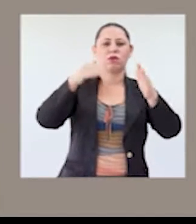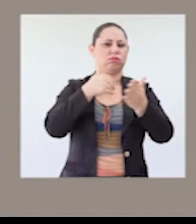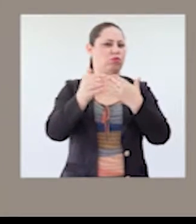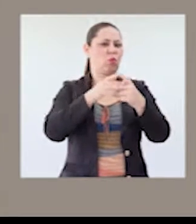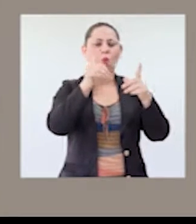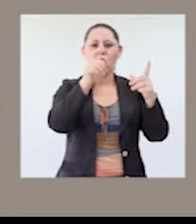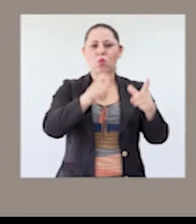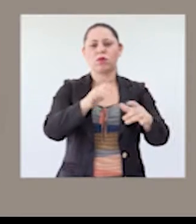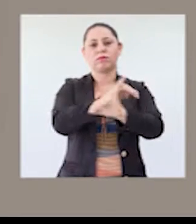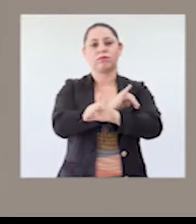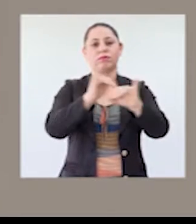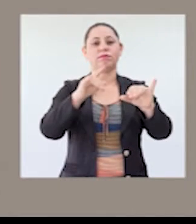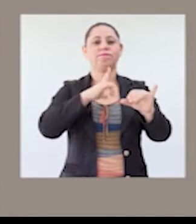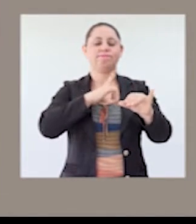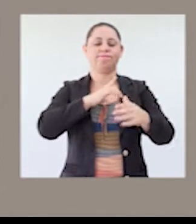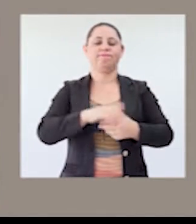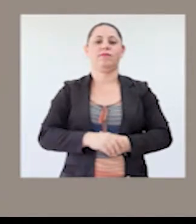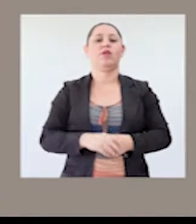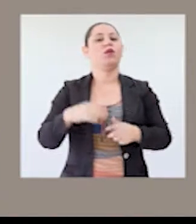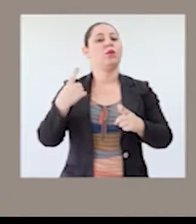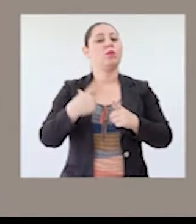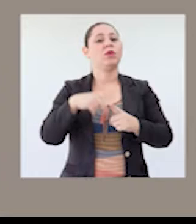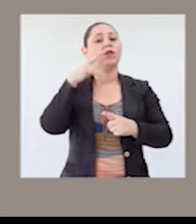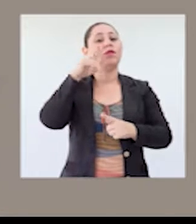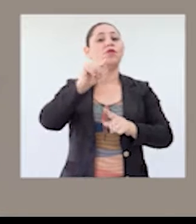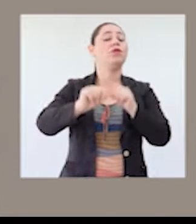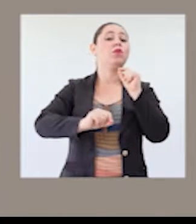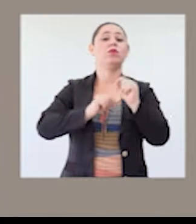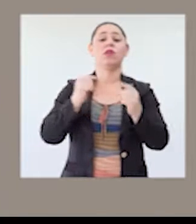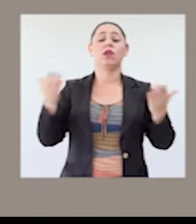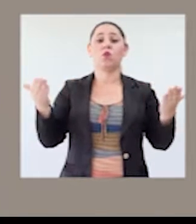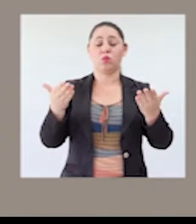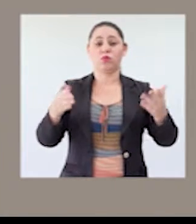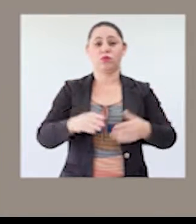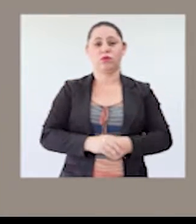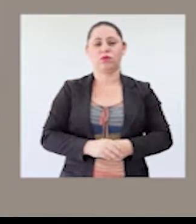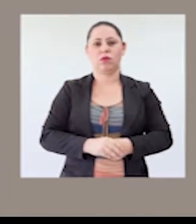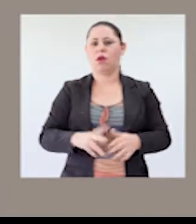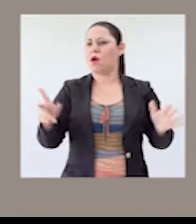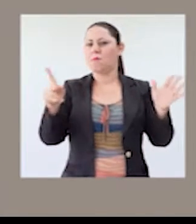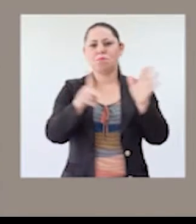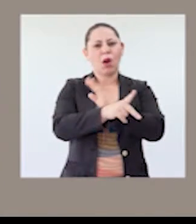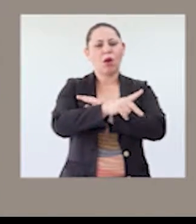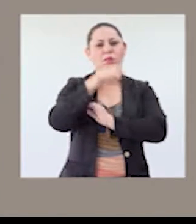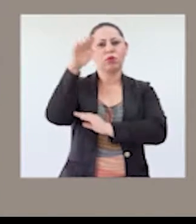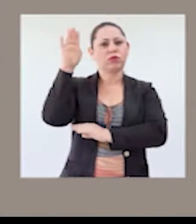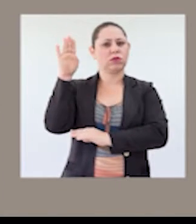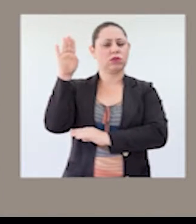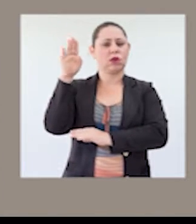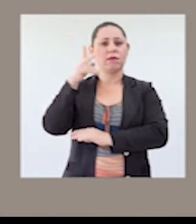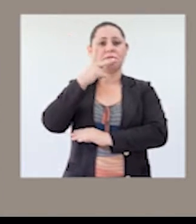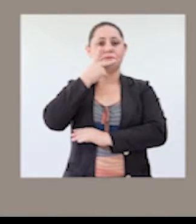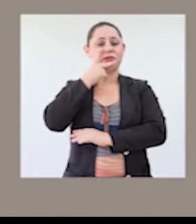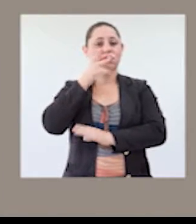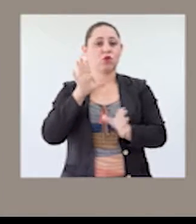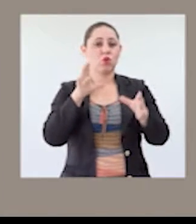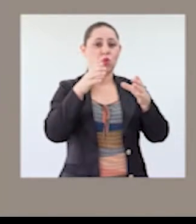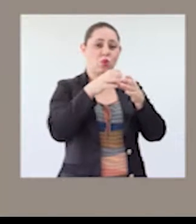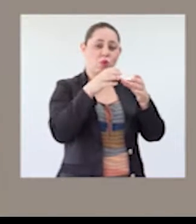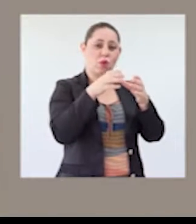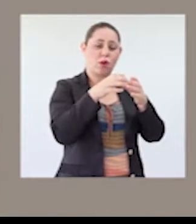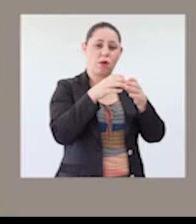quer que ela esteja. Né? E o que nós temos visto também é que os próprios candidatos, partidos